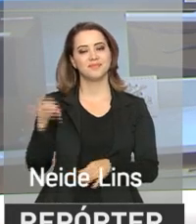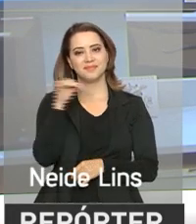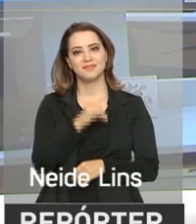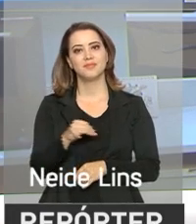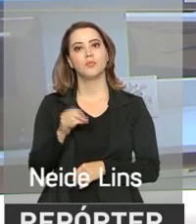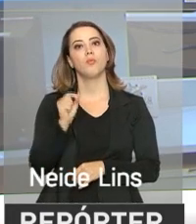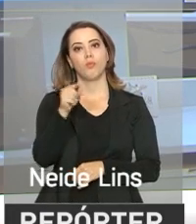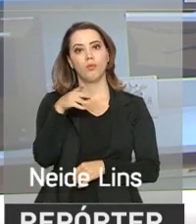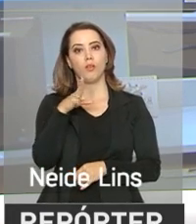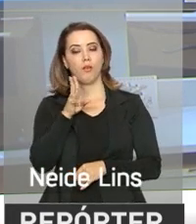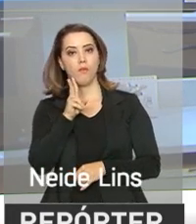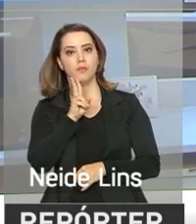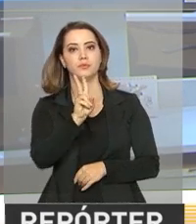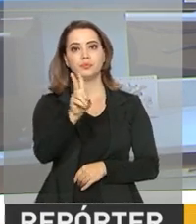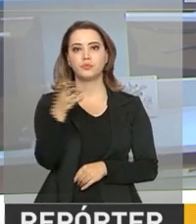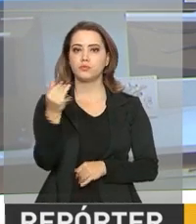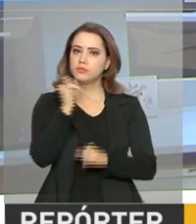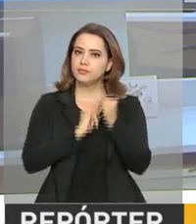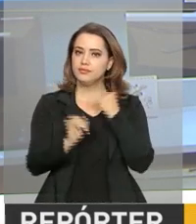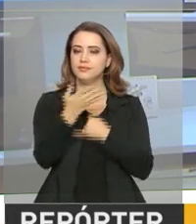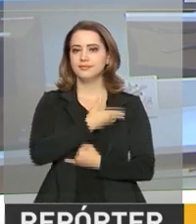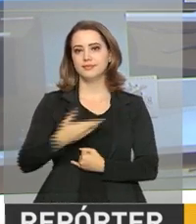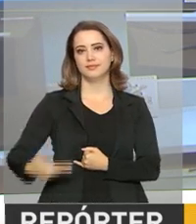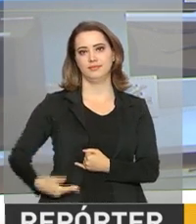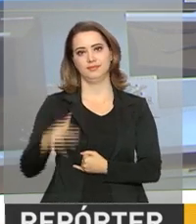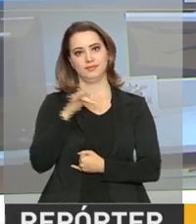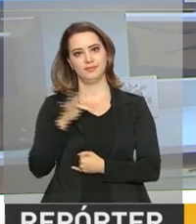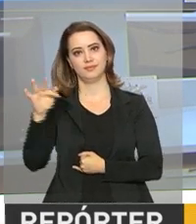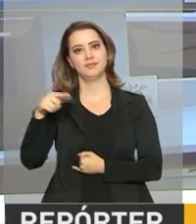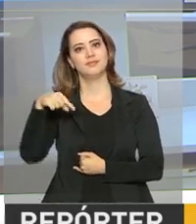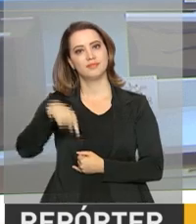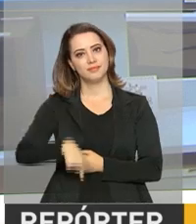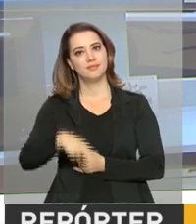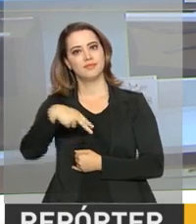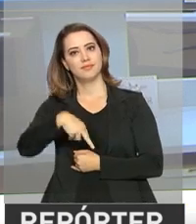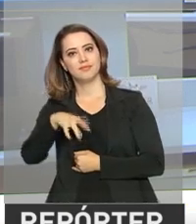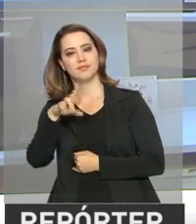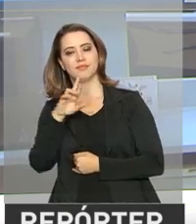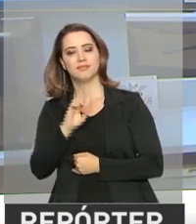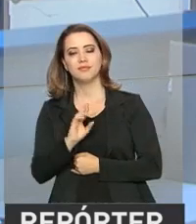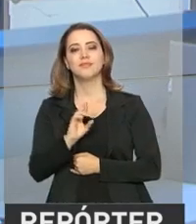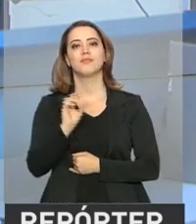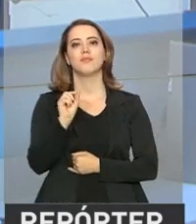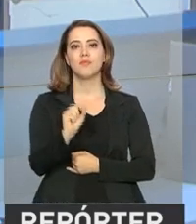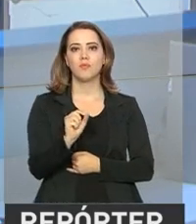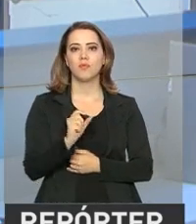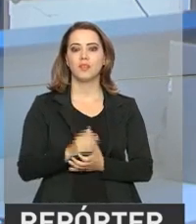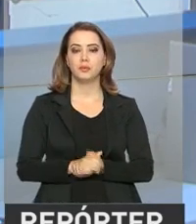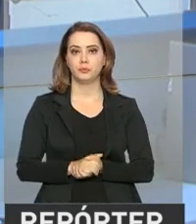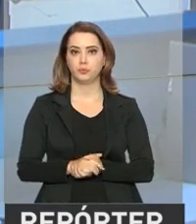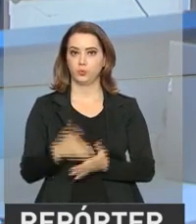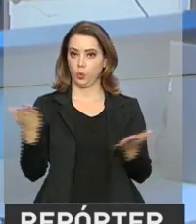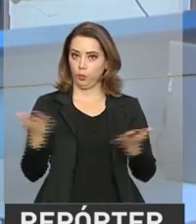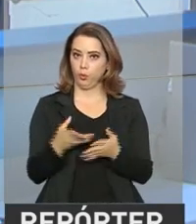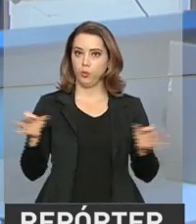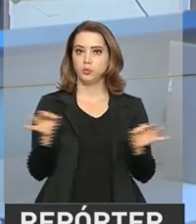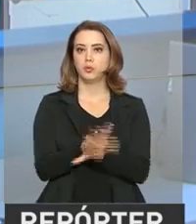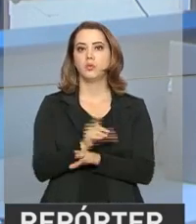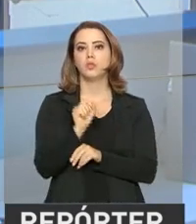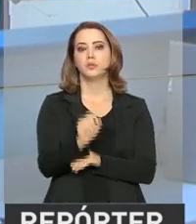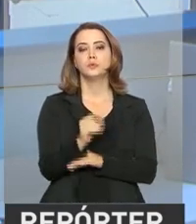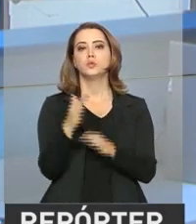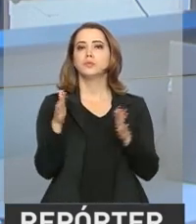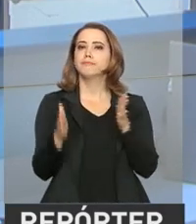Olá acompanha agora as notícias do governo federal aqui no Repórter NBR termina hoje o prazo